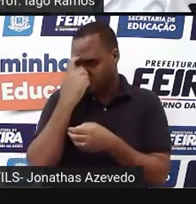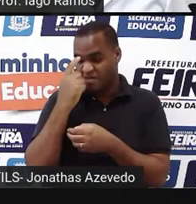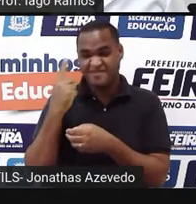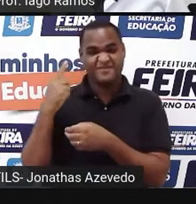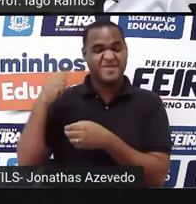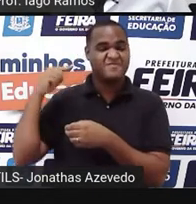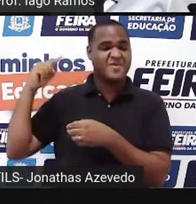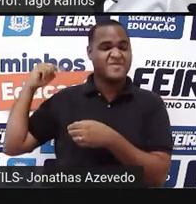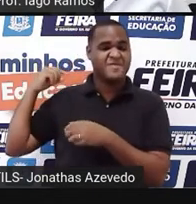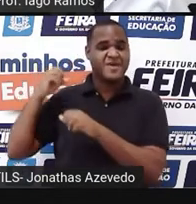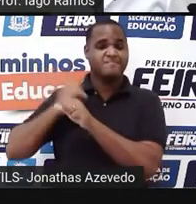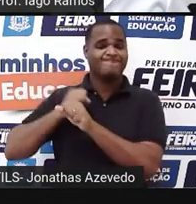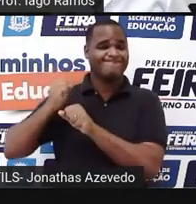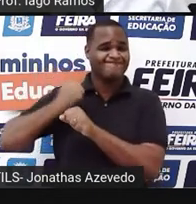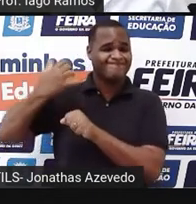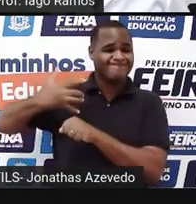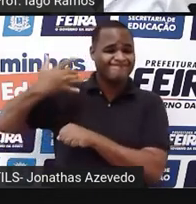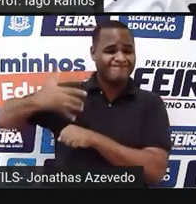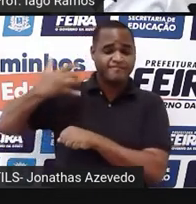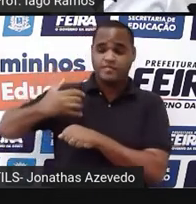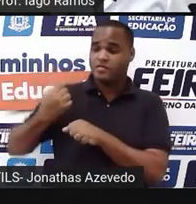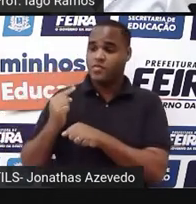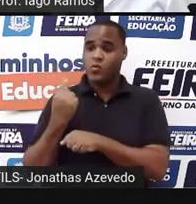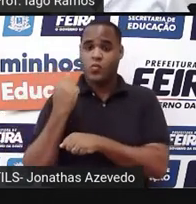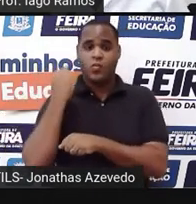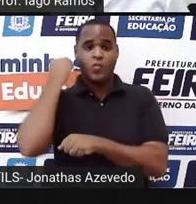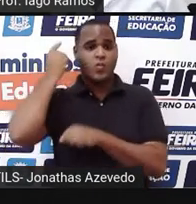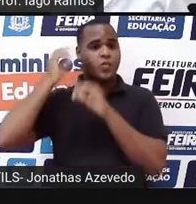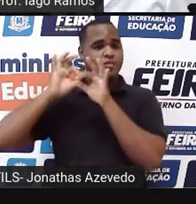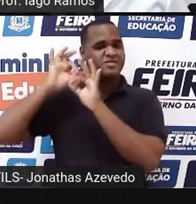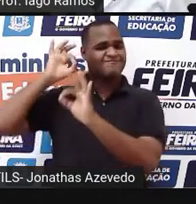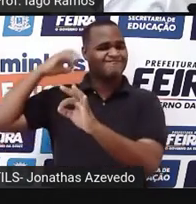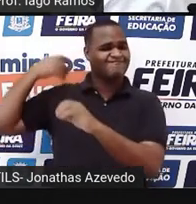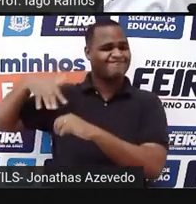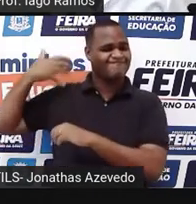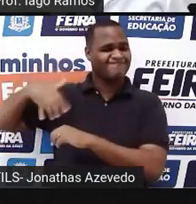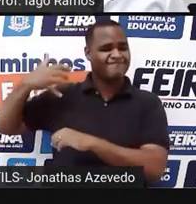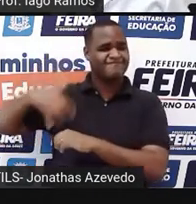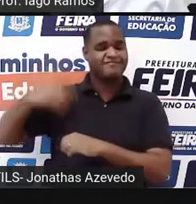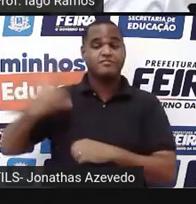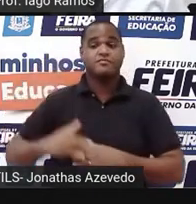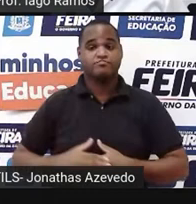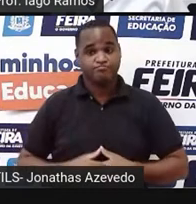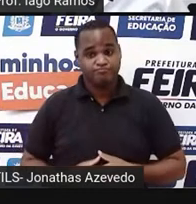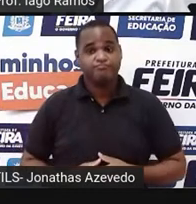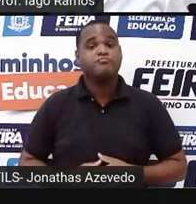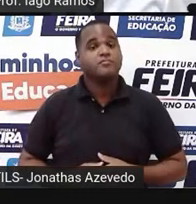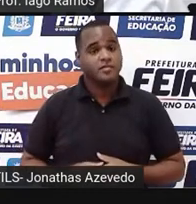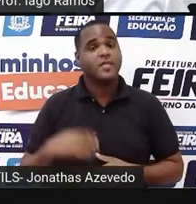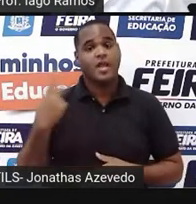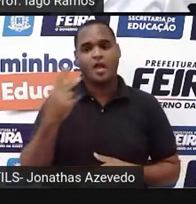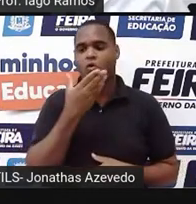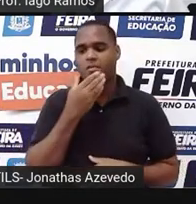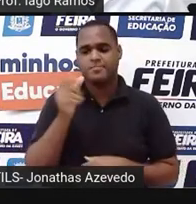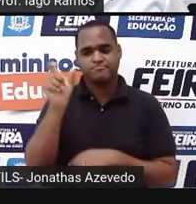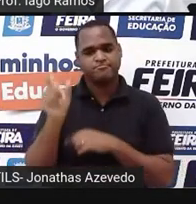muitos anos atrás, tá bom? Muitos anos atrás, foi ele, né? Aliás, ele